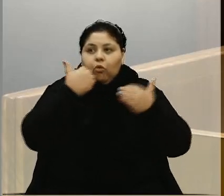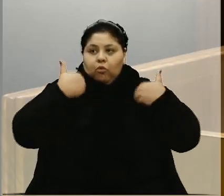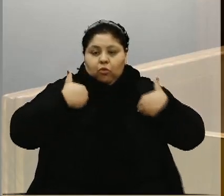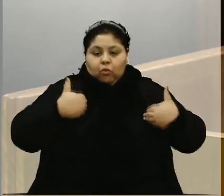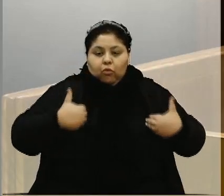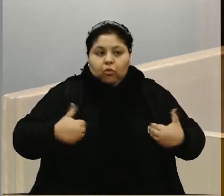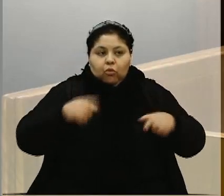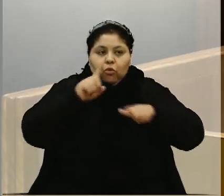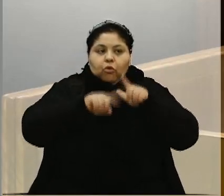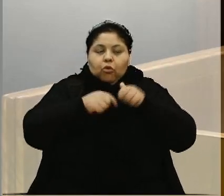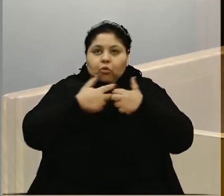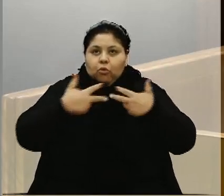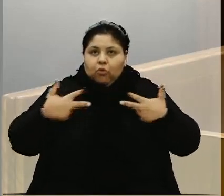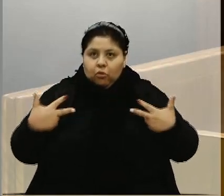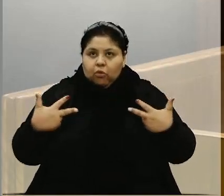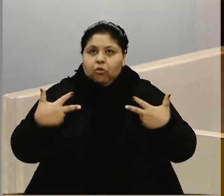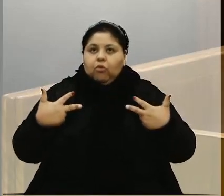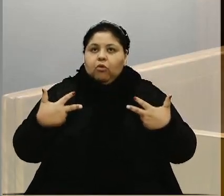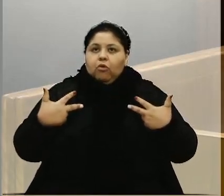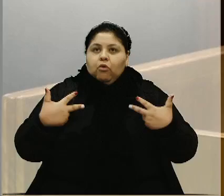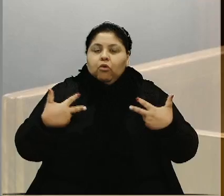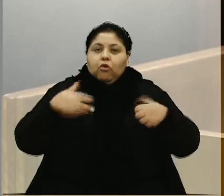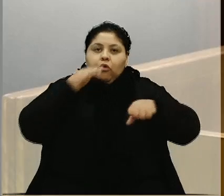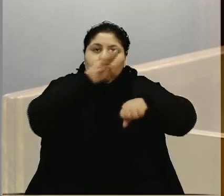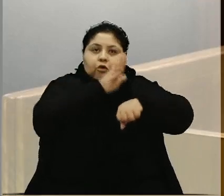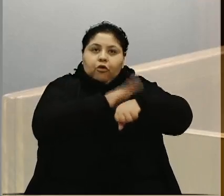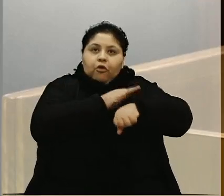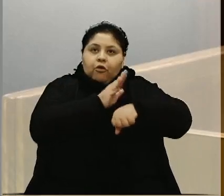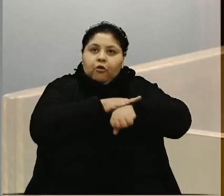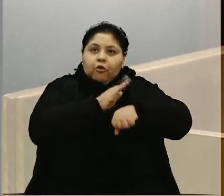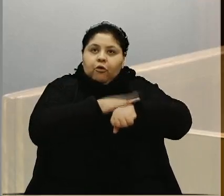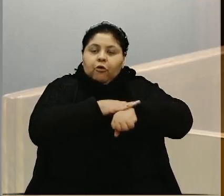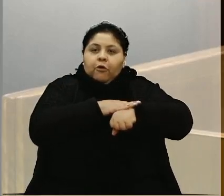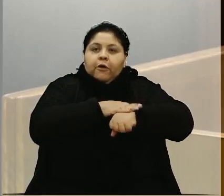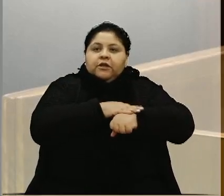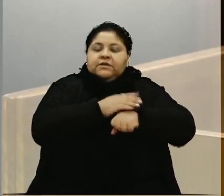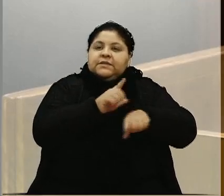móveis, reformas de casa, seja em momentos de desemprego,